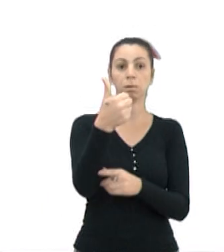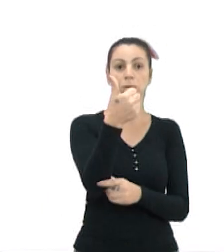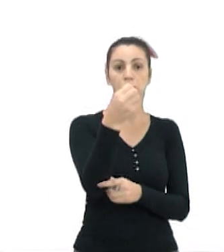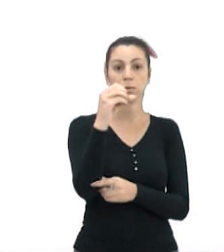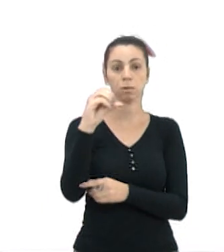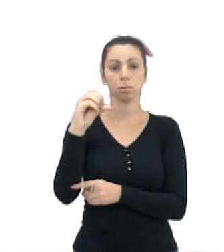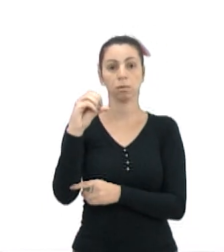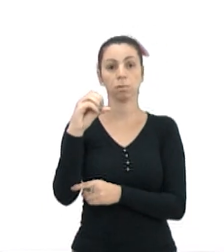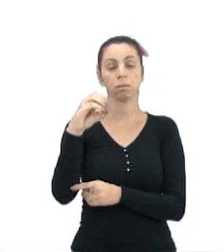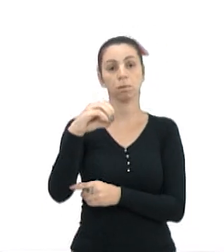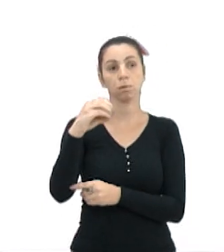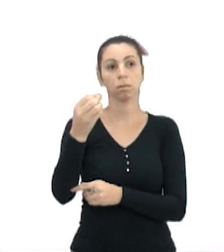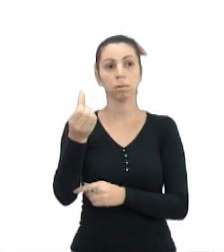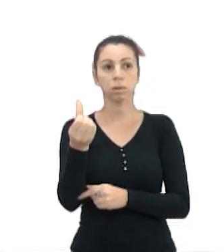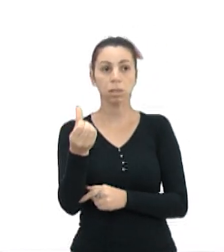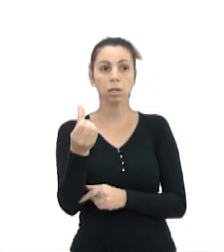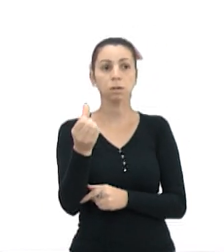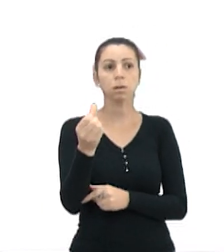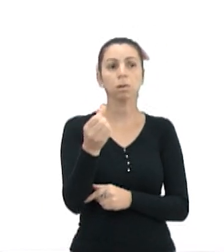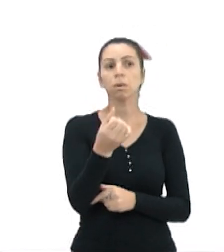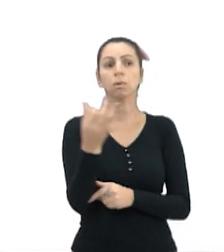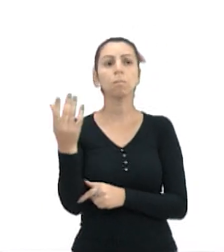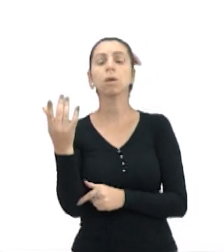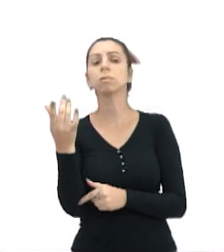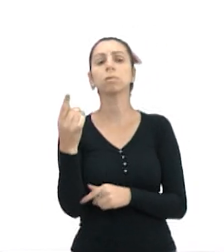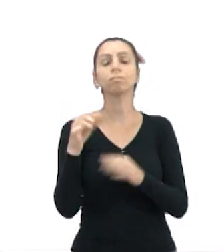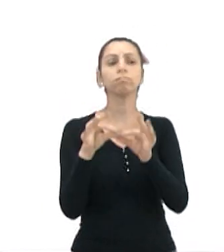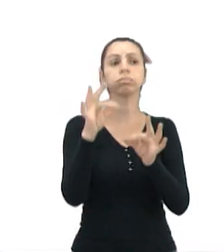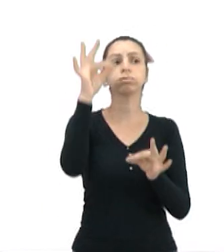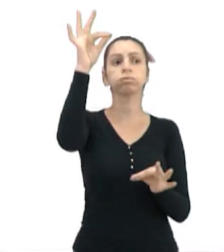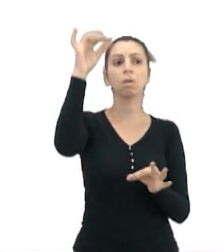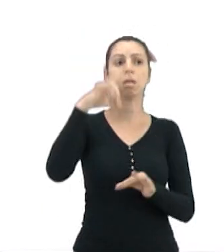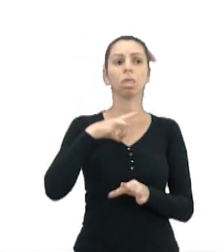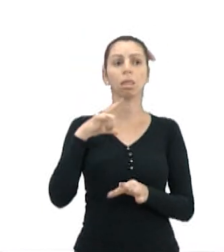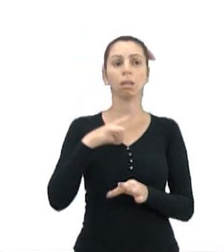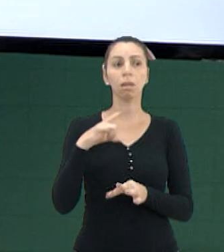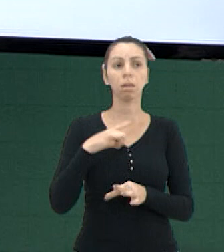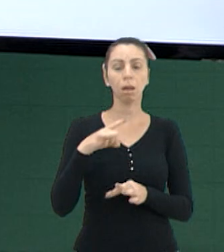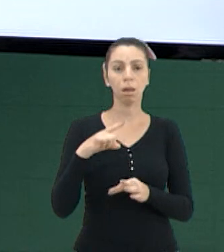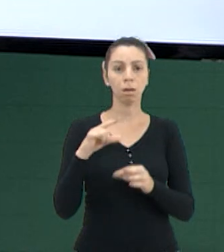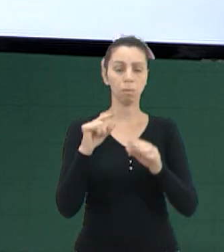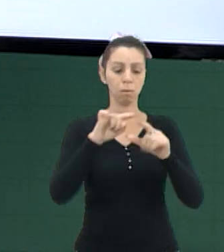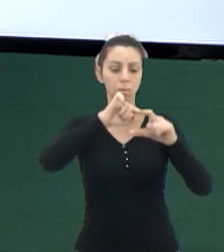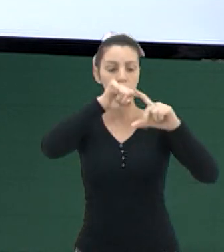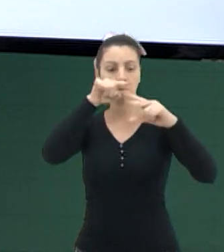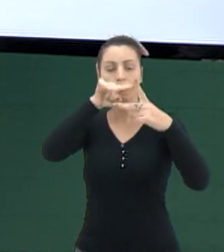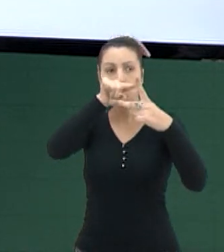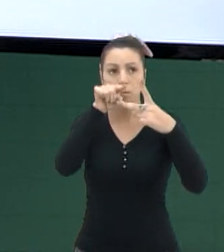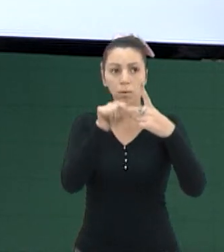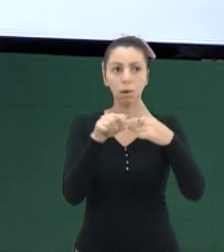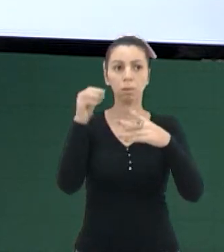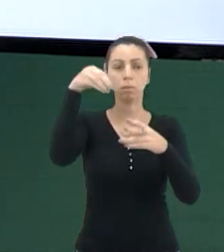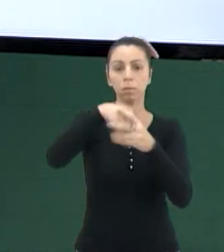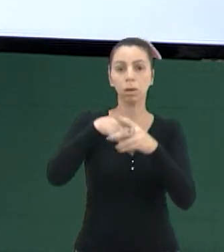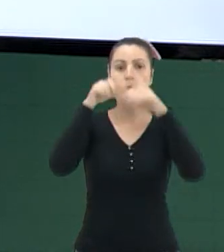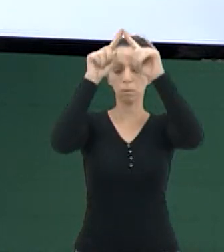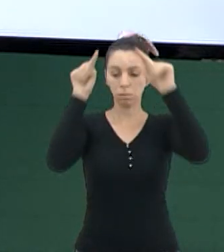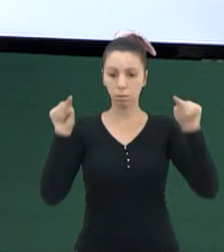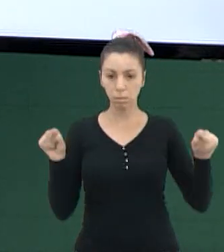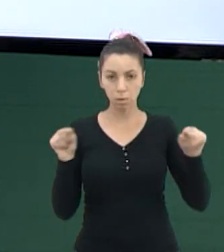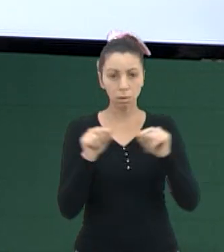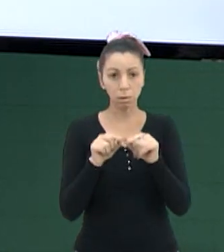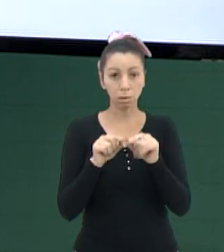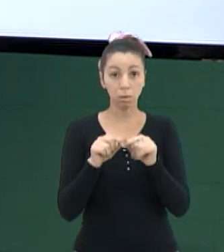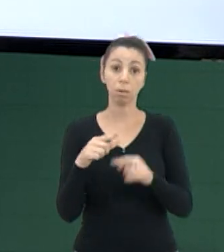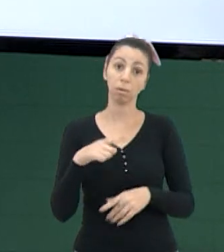dar um tempo para vocês responderem. Então vejam só, para que haja um triângulo, eu preciso que a soma deles sejam